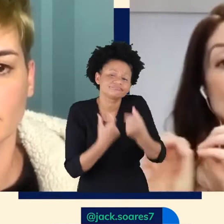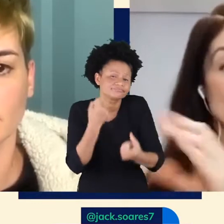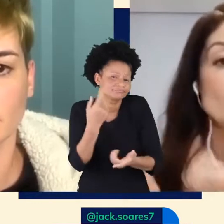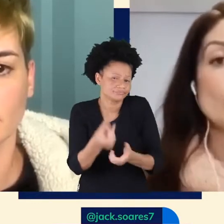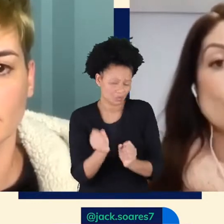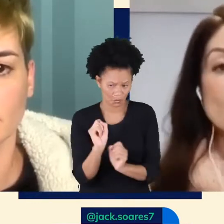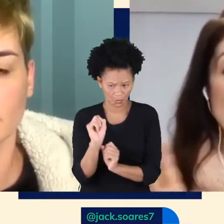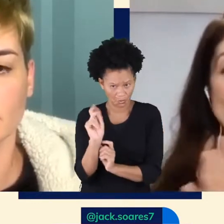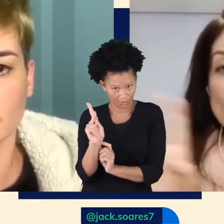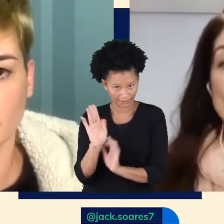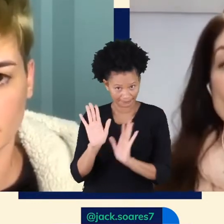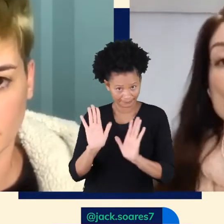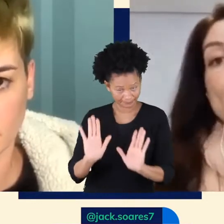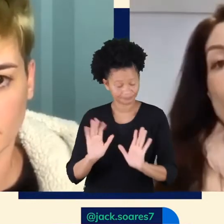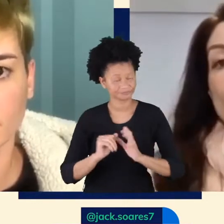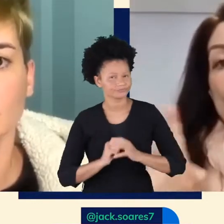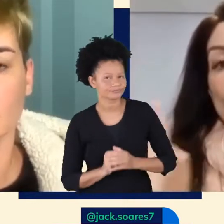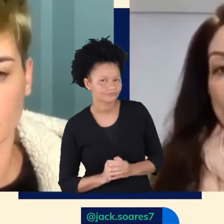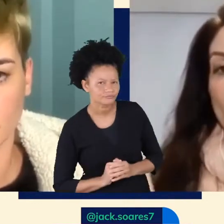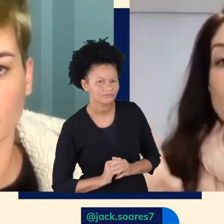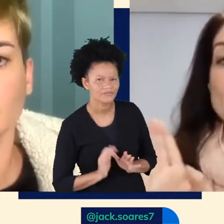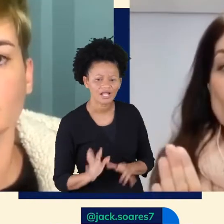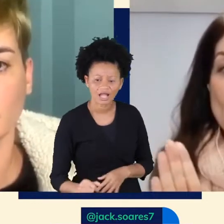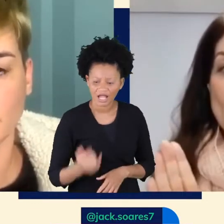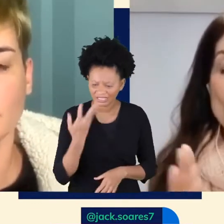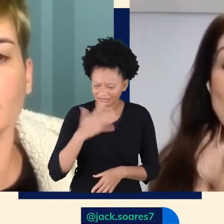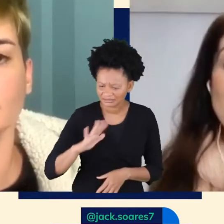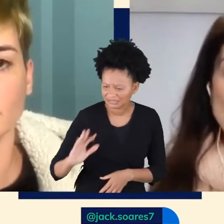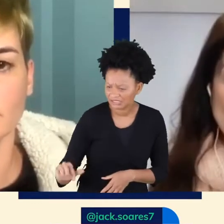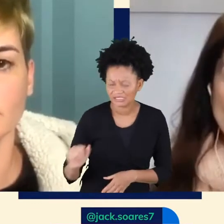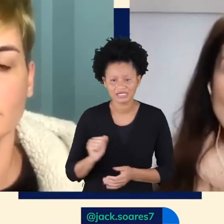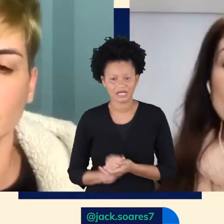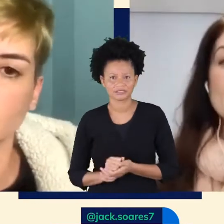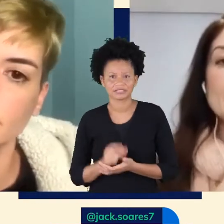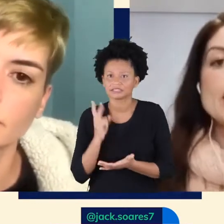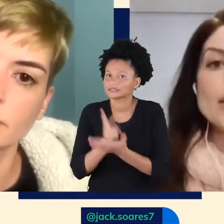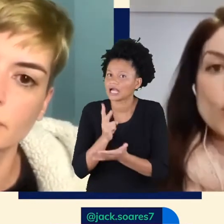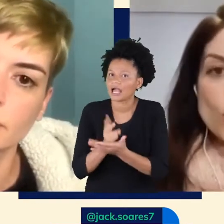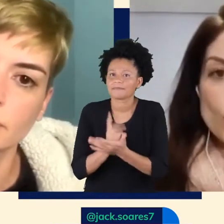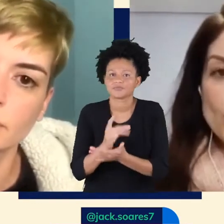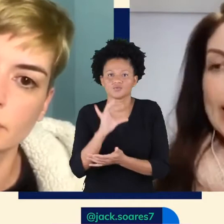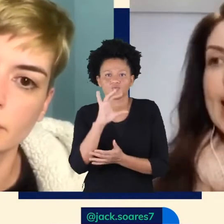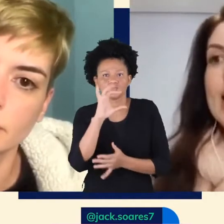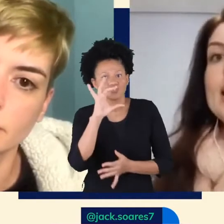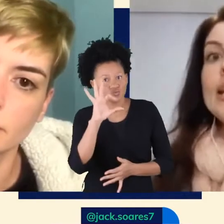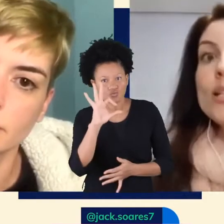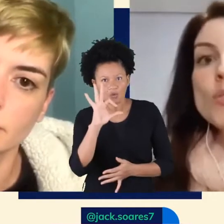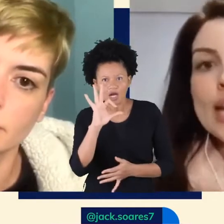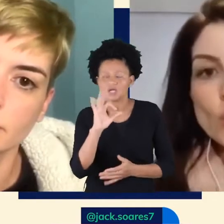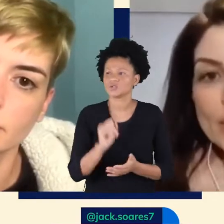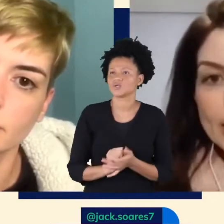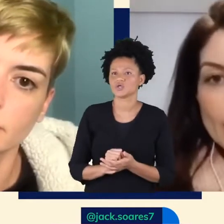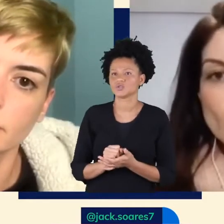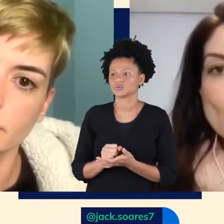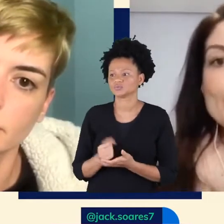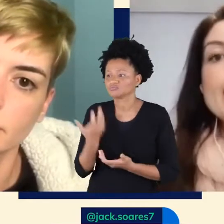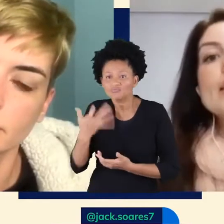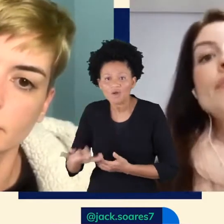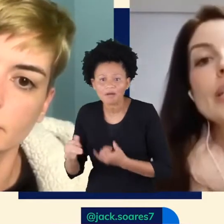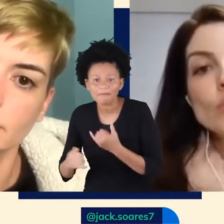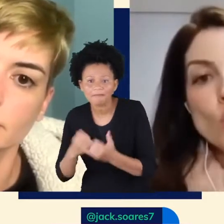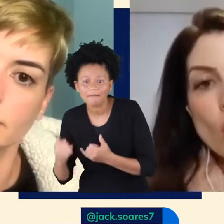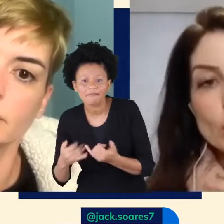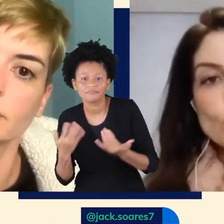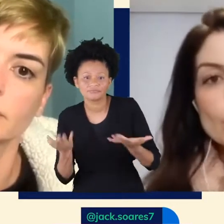que é uma atividade típica, ok e saudável. Agora, criança deixou de brincar, não sai do banheiro,